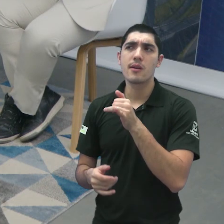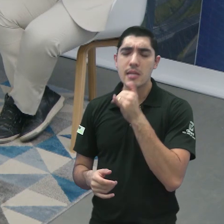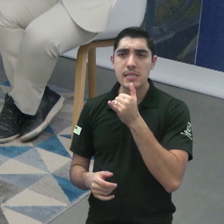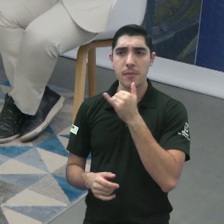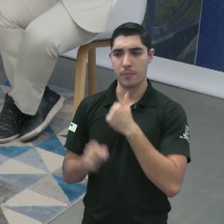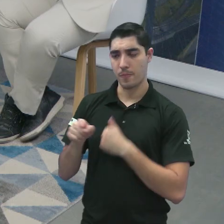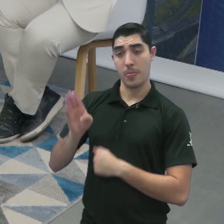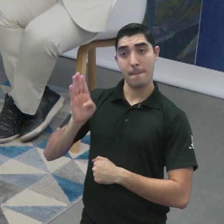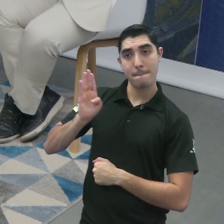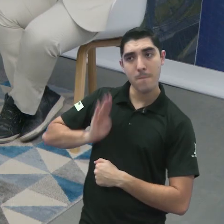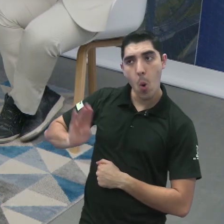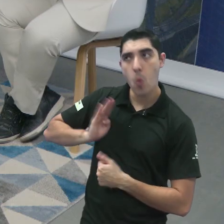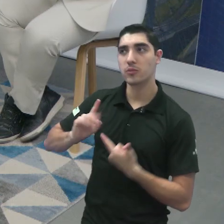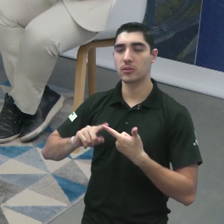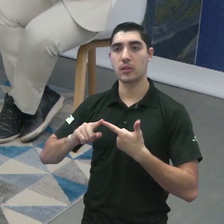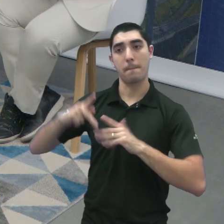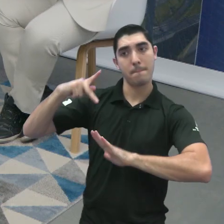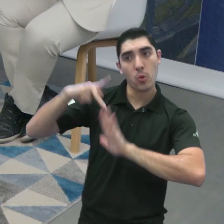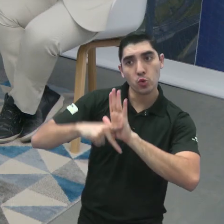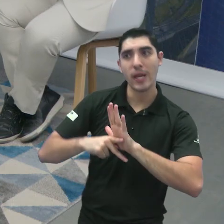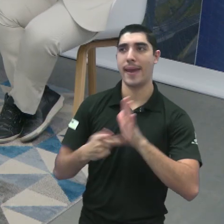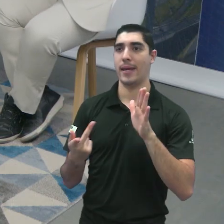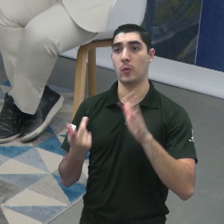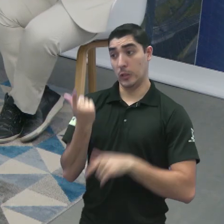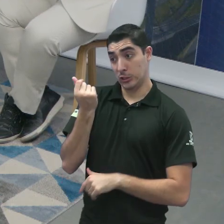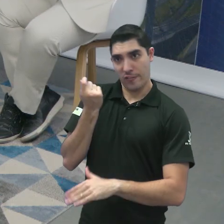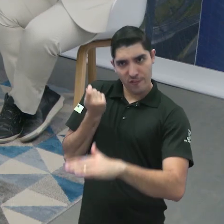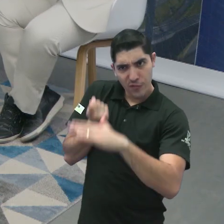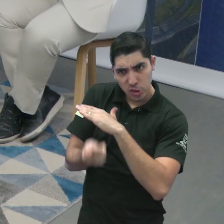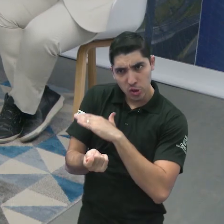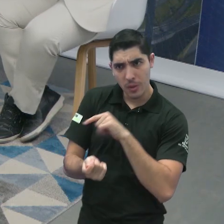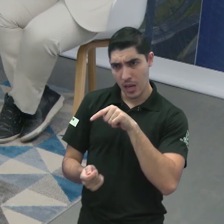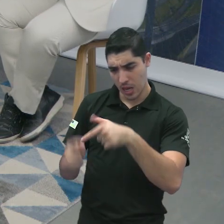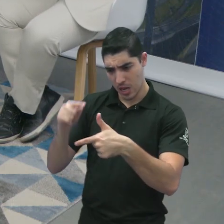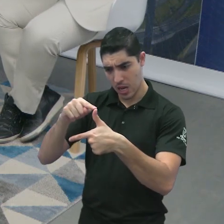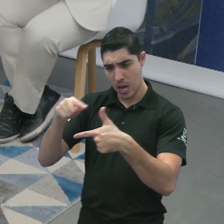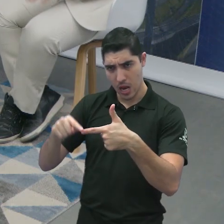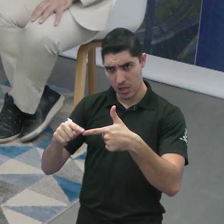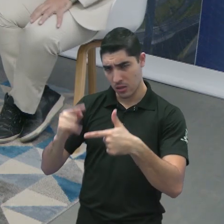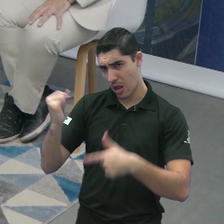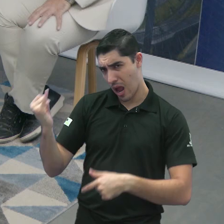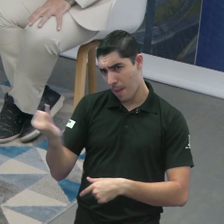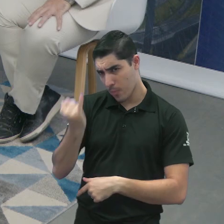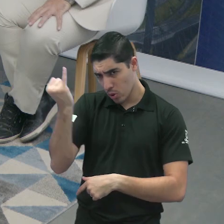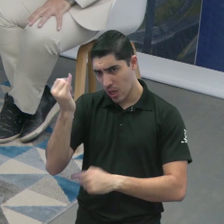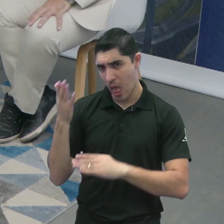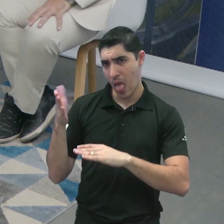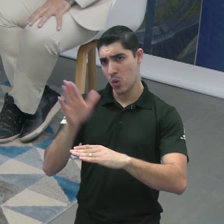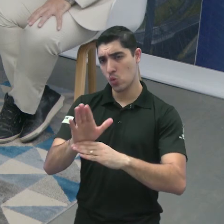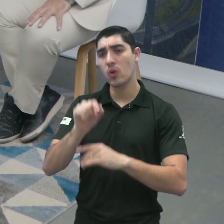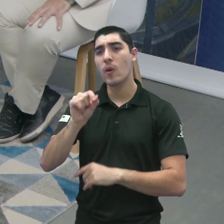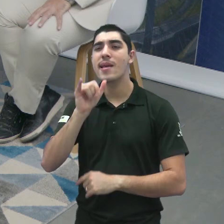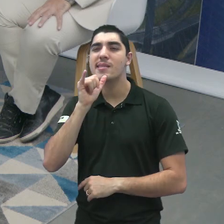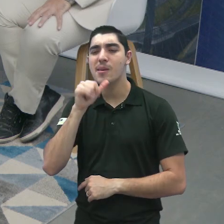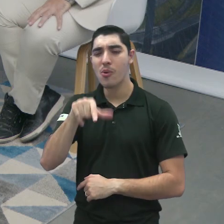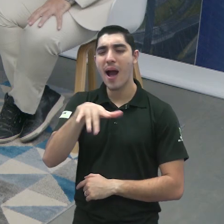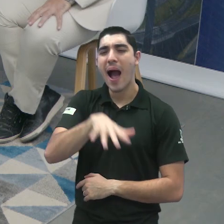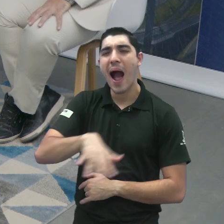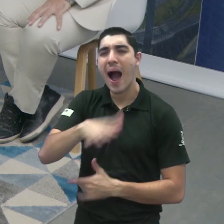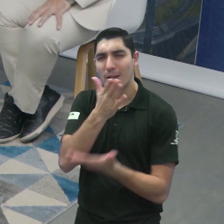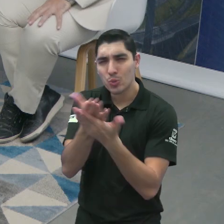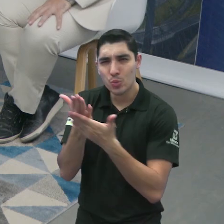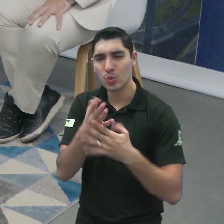em bolsas e projetos, né? Consegue mudar na prática o cenário das exatas e também